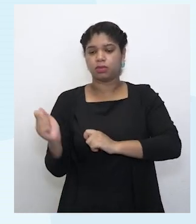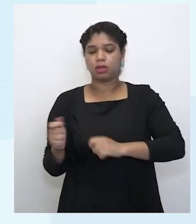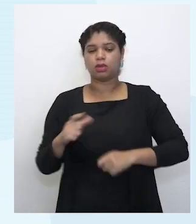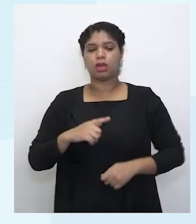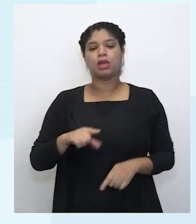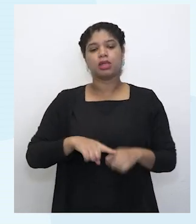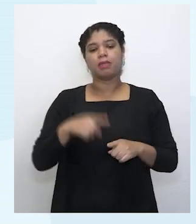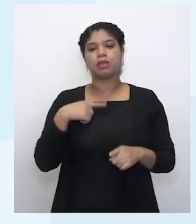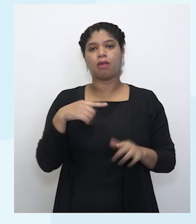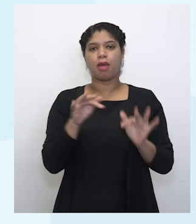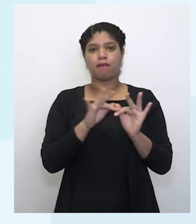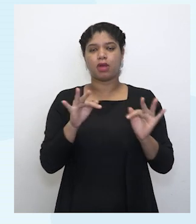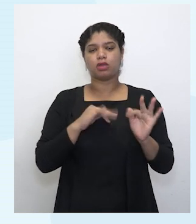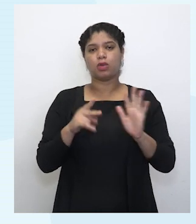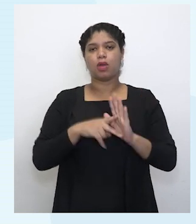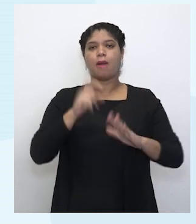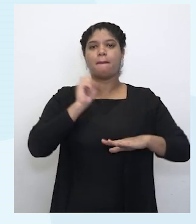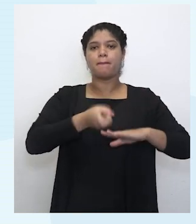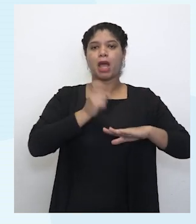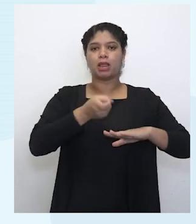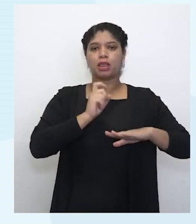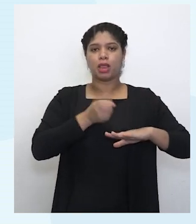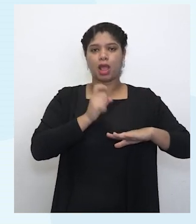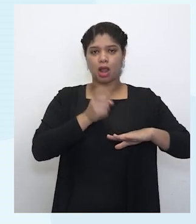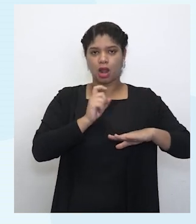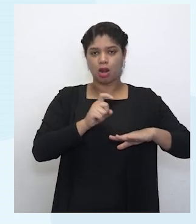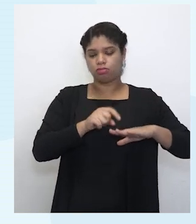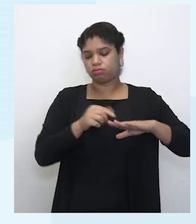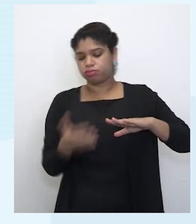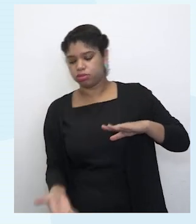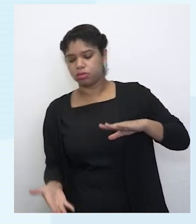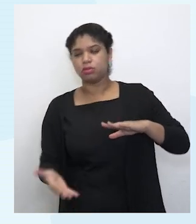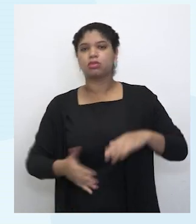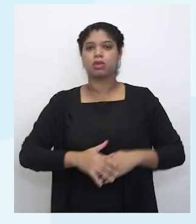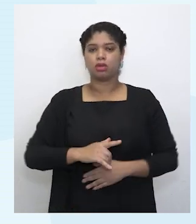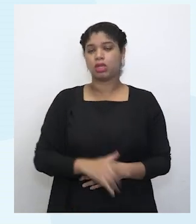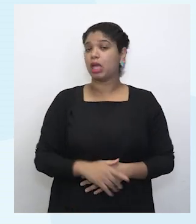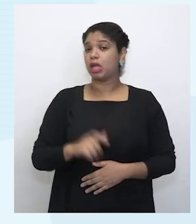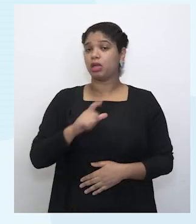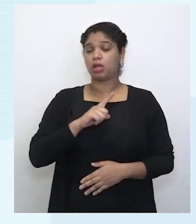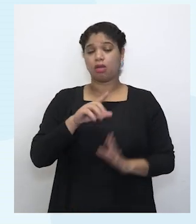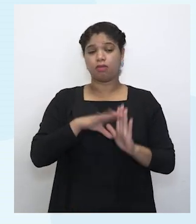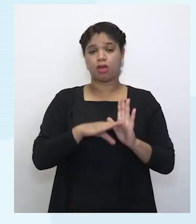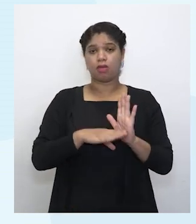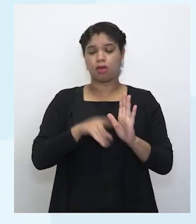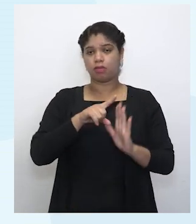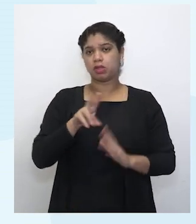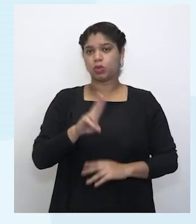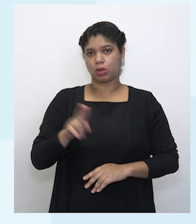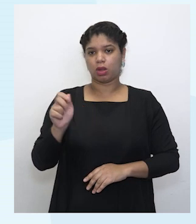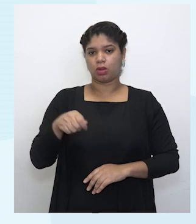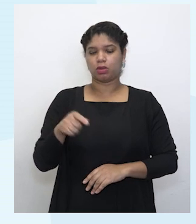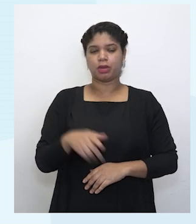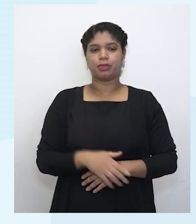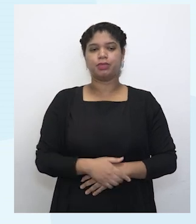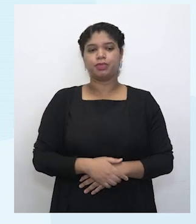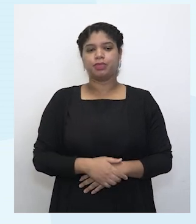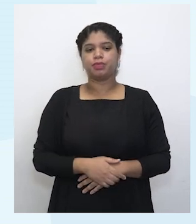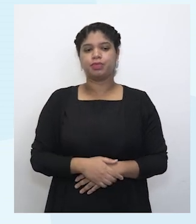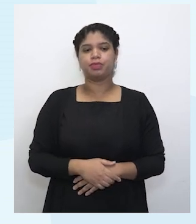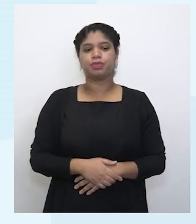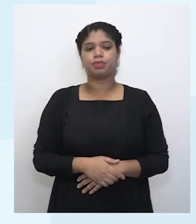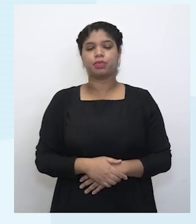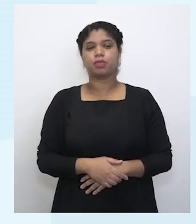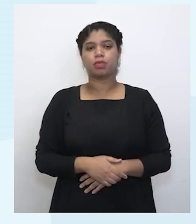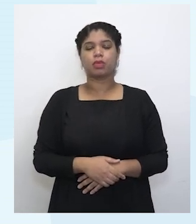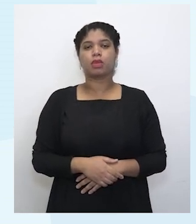no chão. Então, a gente trouxe essas 3 listas diferentes aí que vocês podem utilizar também. É